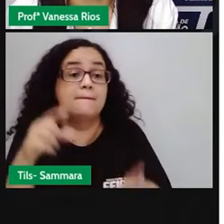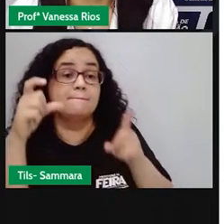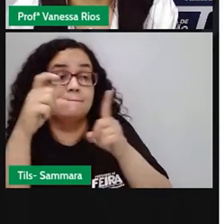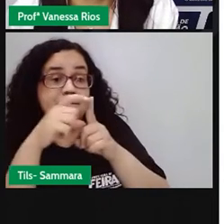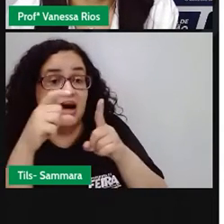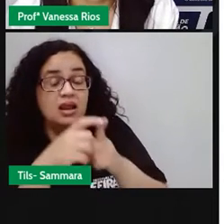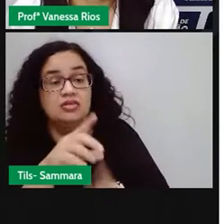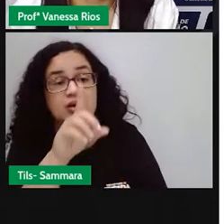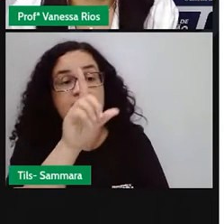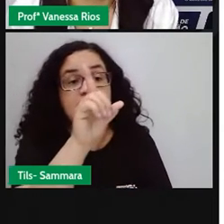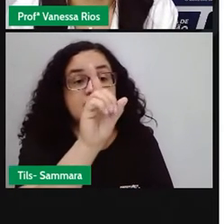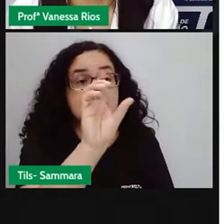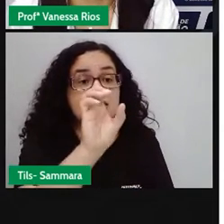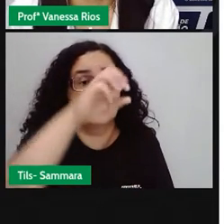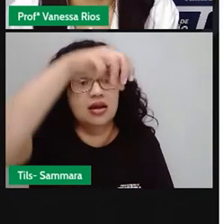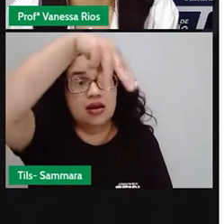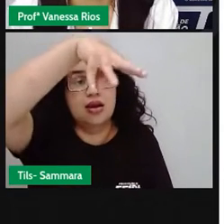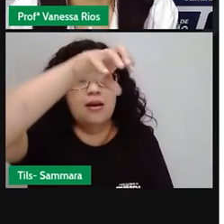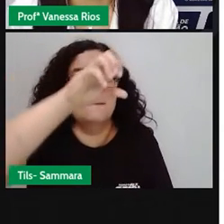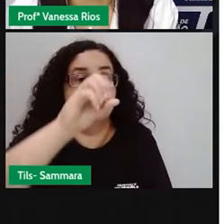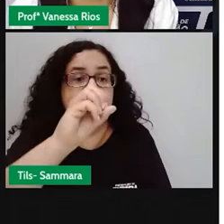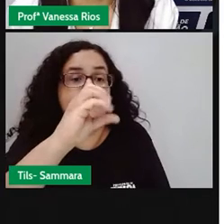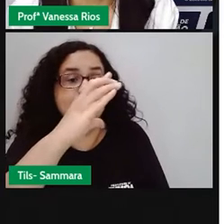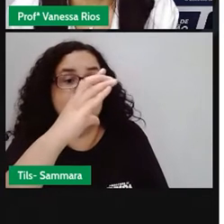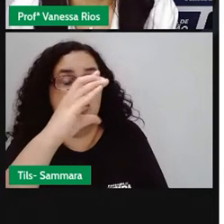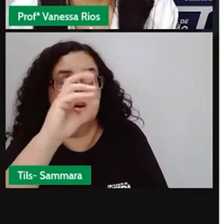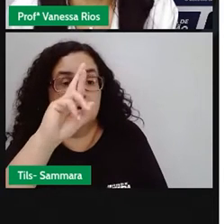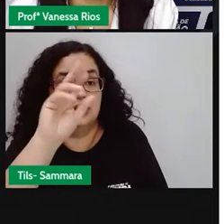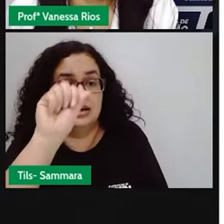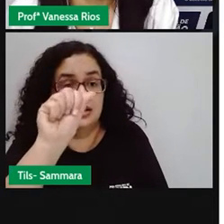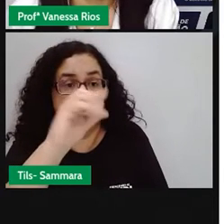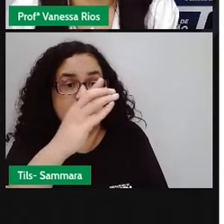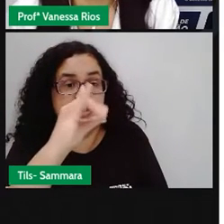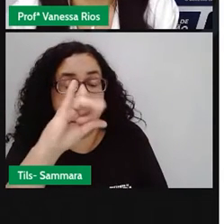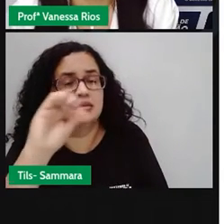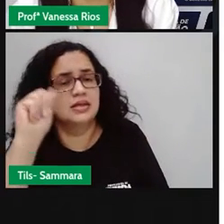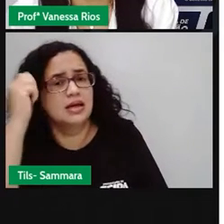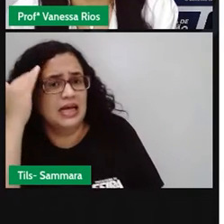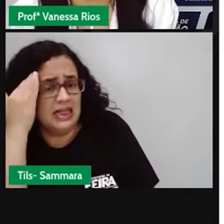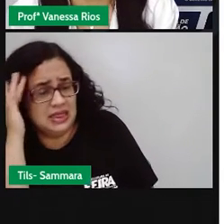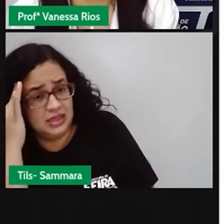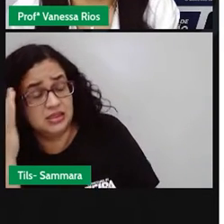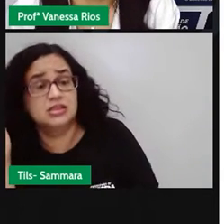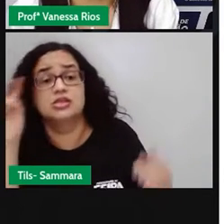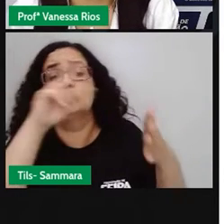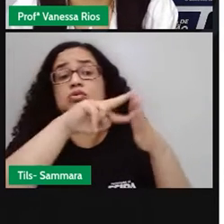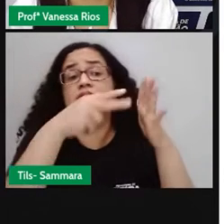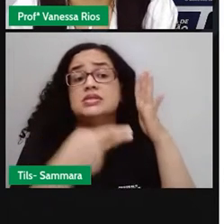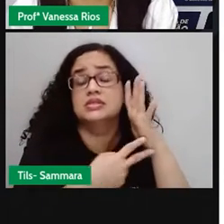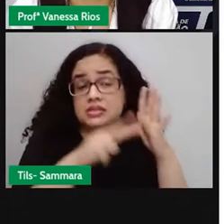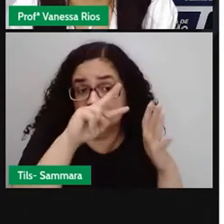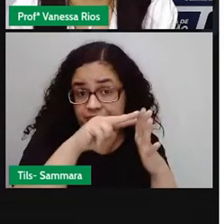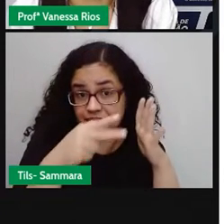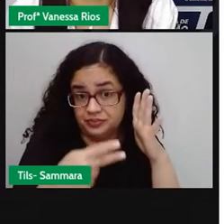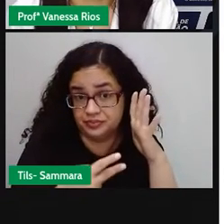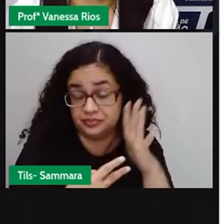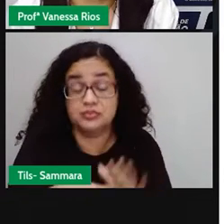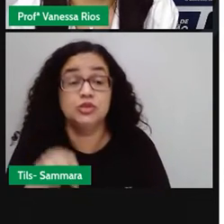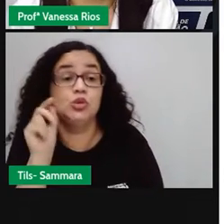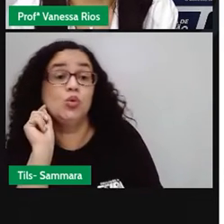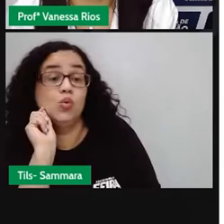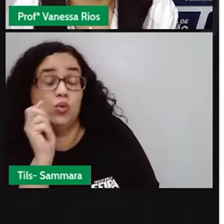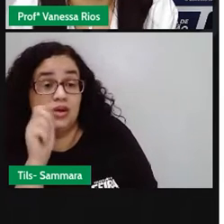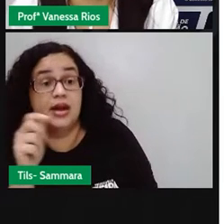aí, democracia. Mas é muito importante a gente entender não só o que significa, né, não só o conceito